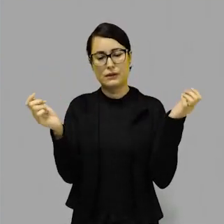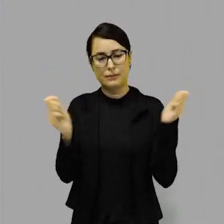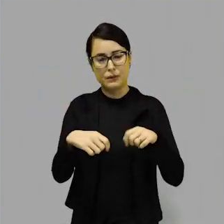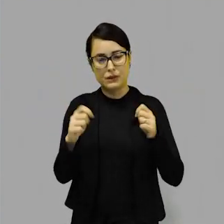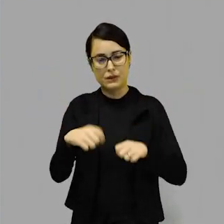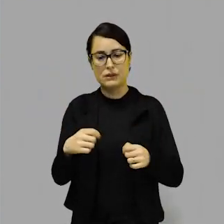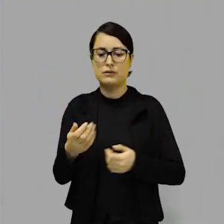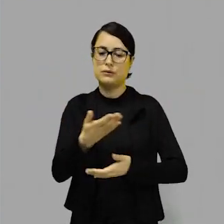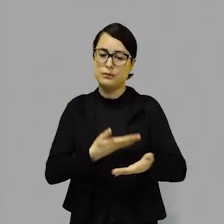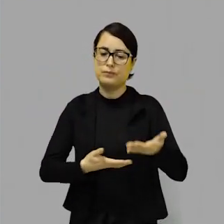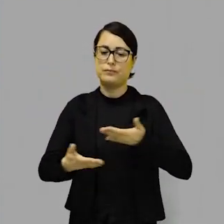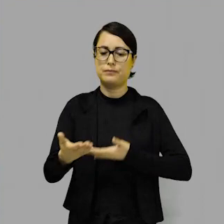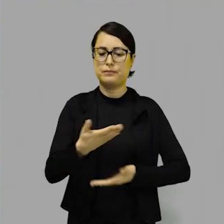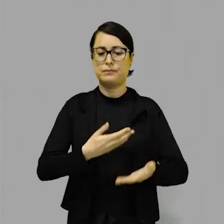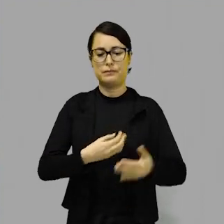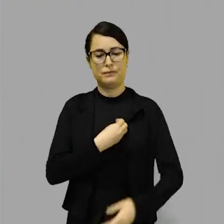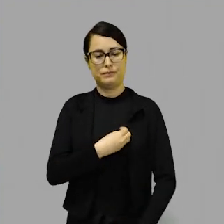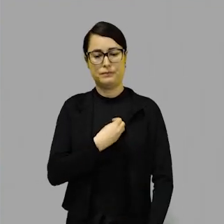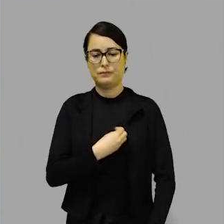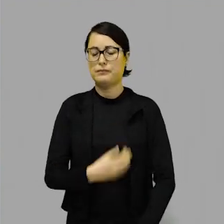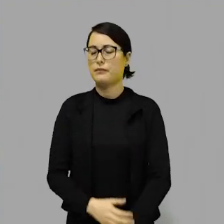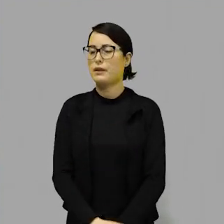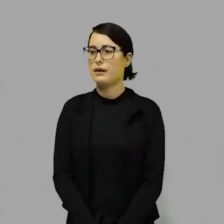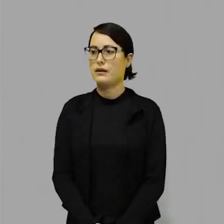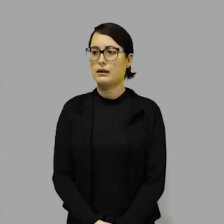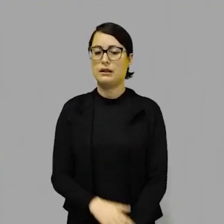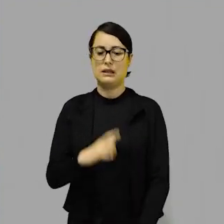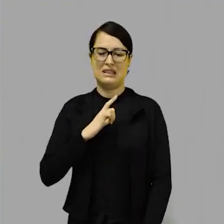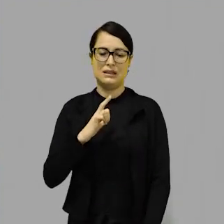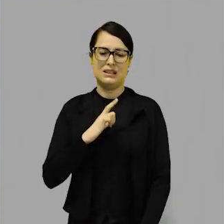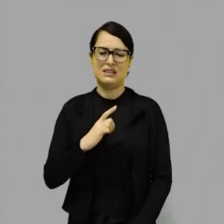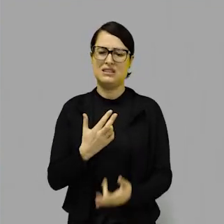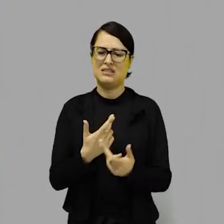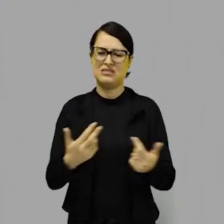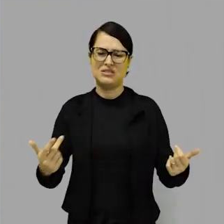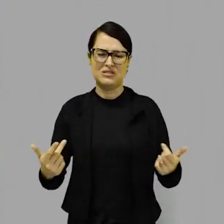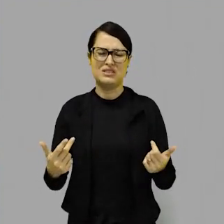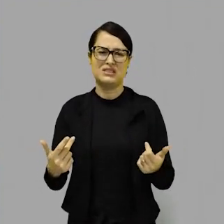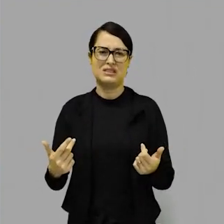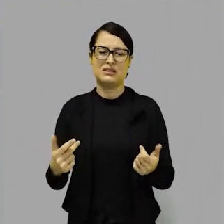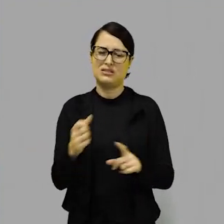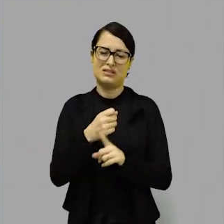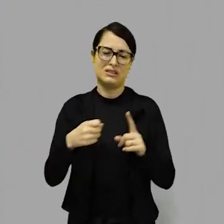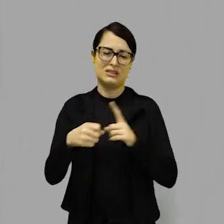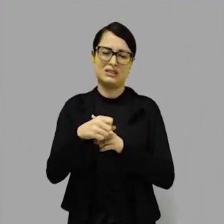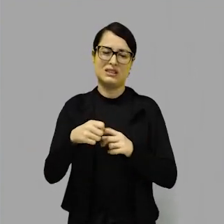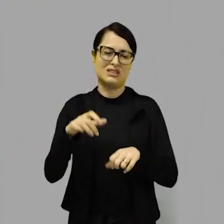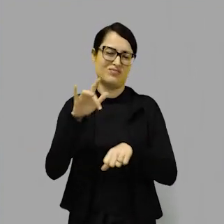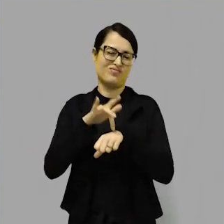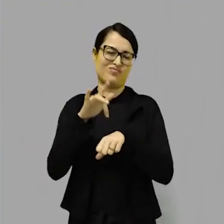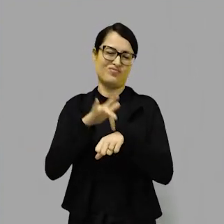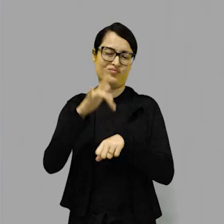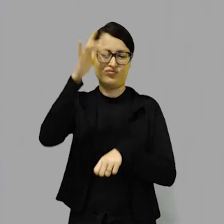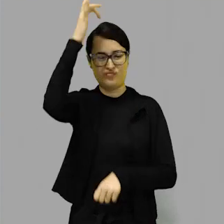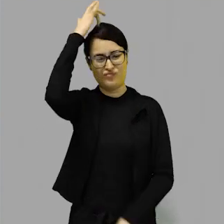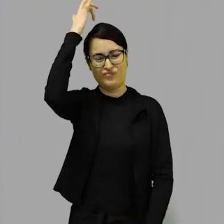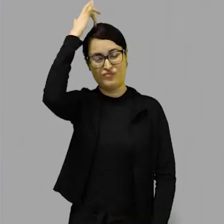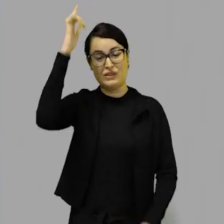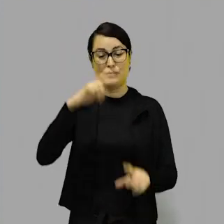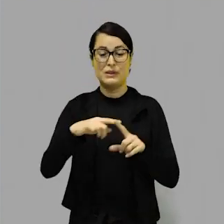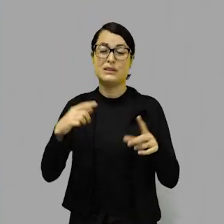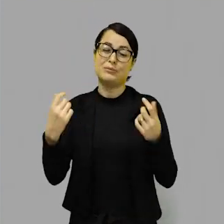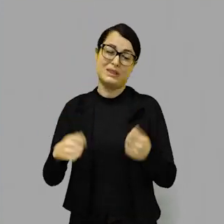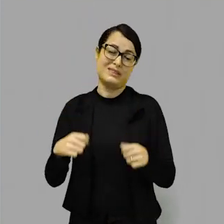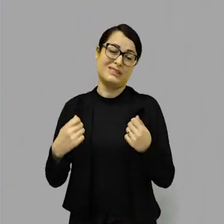convivência. Então vamos lá. Tem muita coisa na sociedade que é chata, não tem? mas ao mesmo tempo é necessária. Porque se